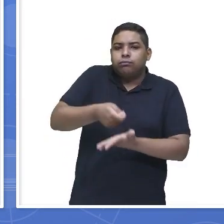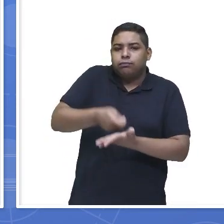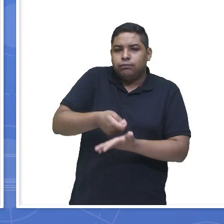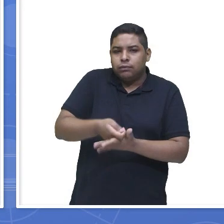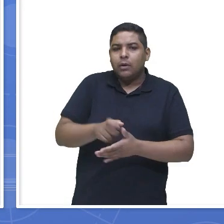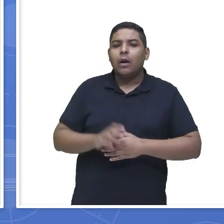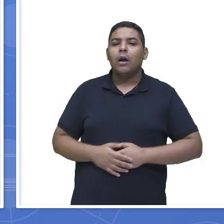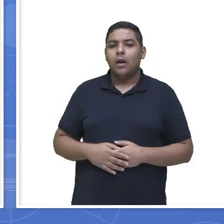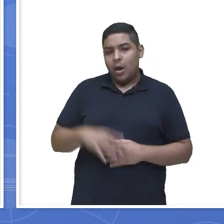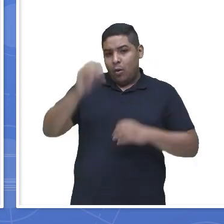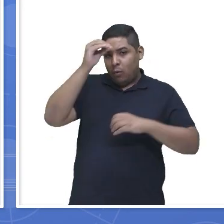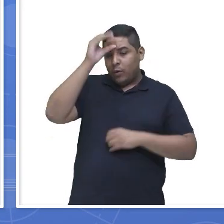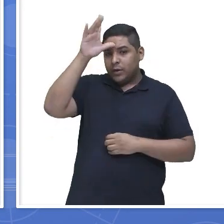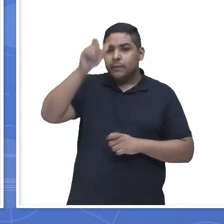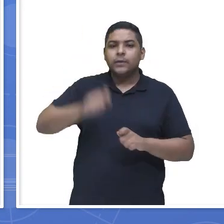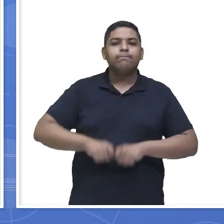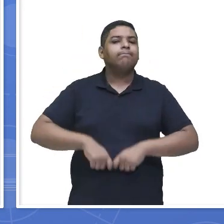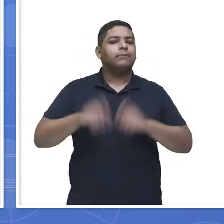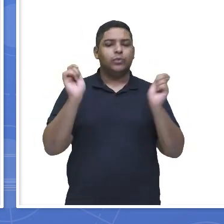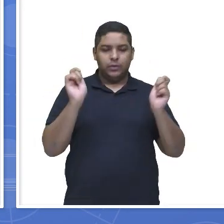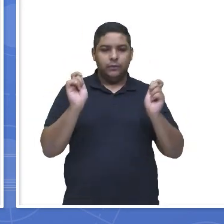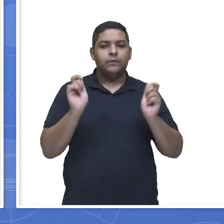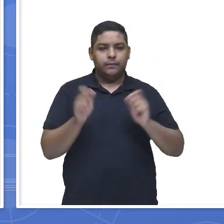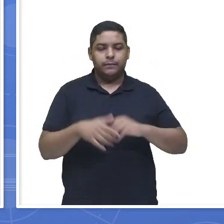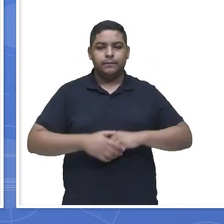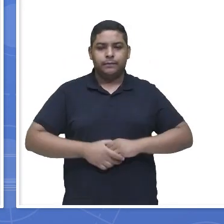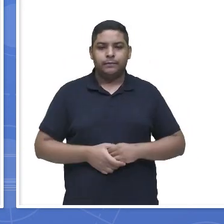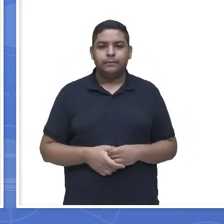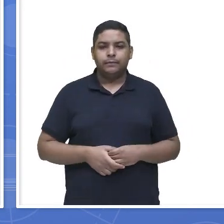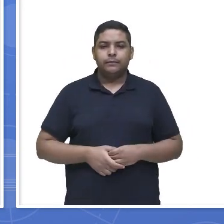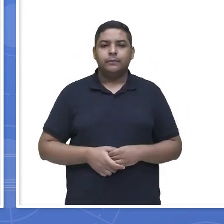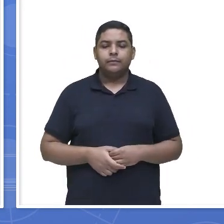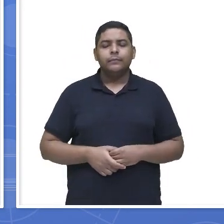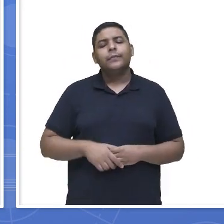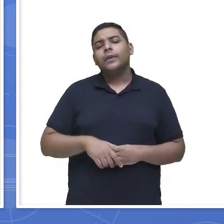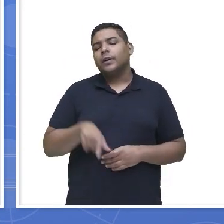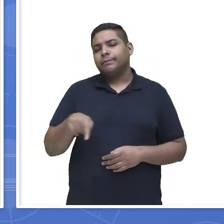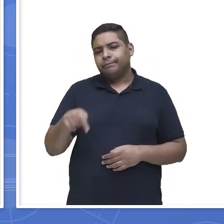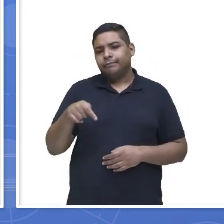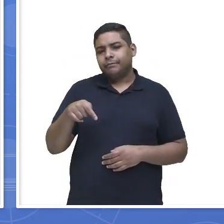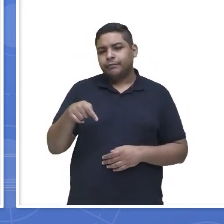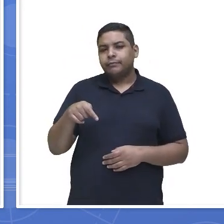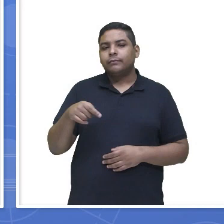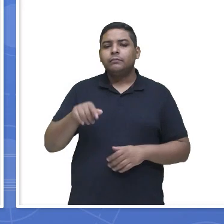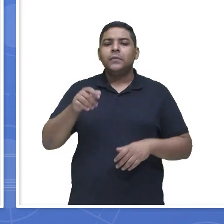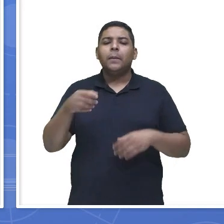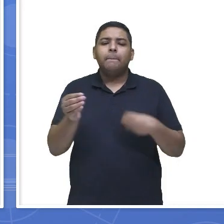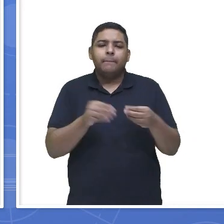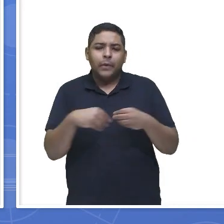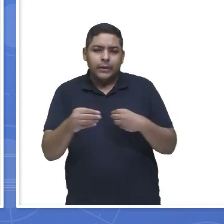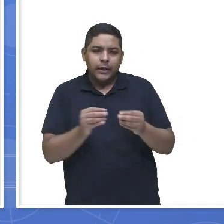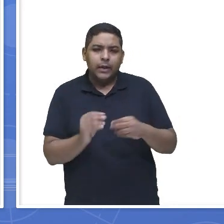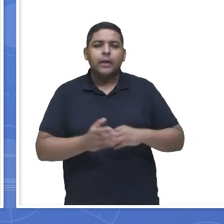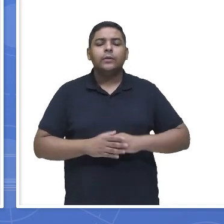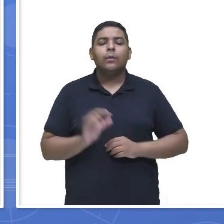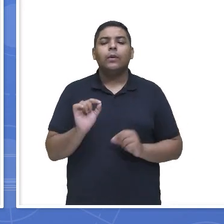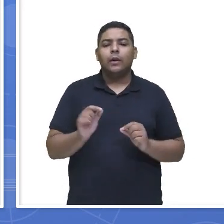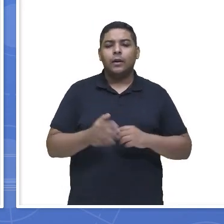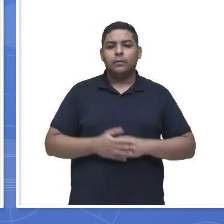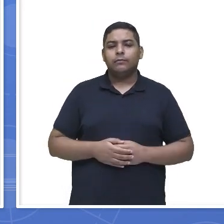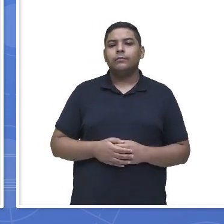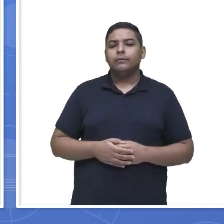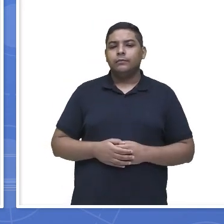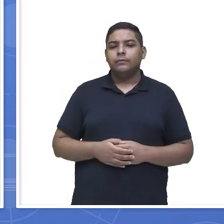ceticismo, que o conhecimento é impossível. O cético mais moderado, ele suspende provisoriamente qualquer juízo